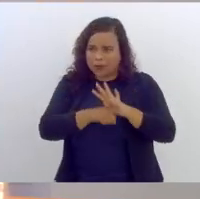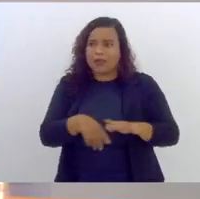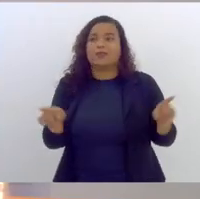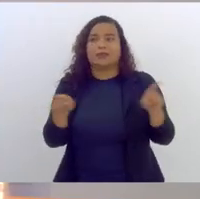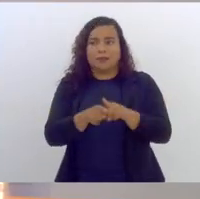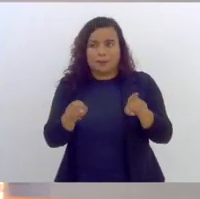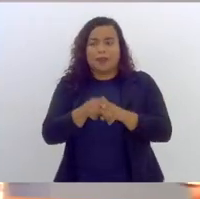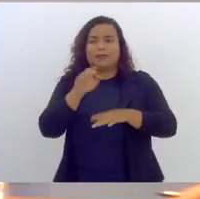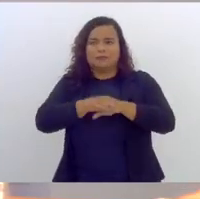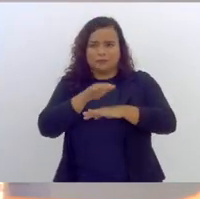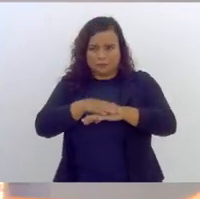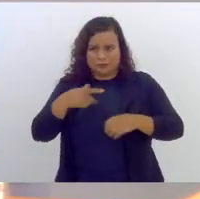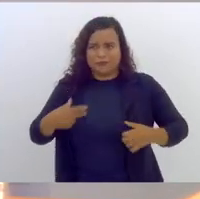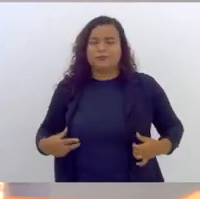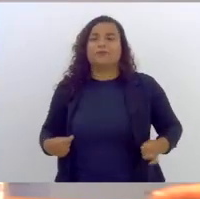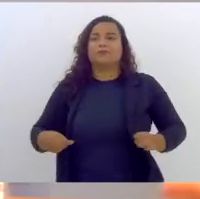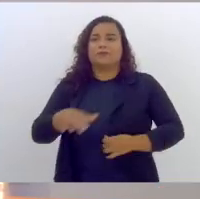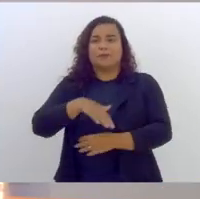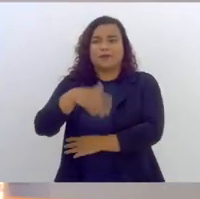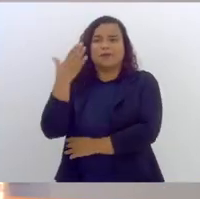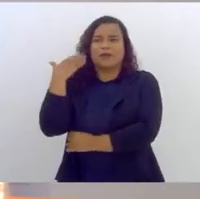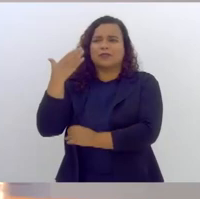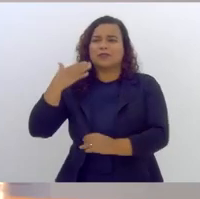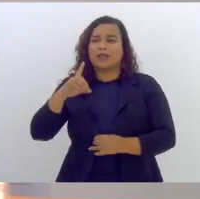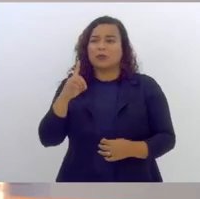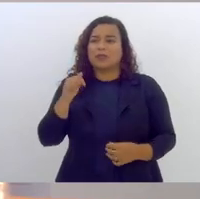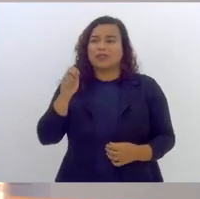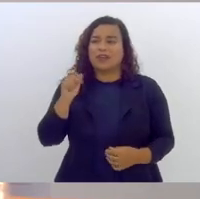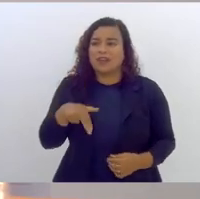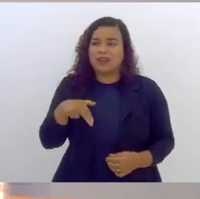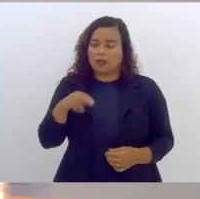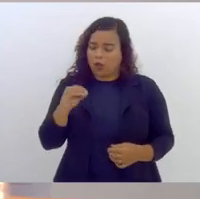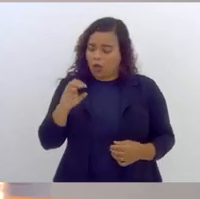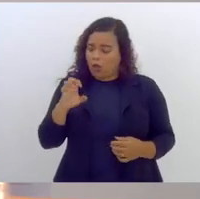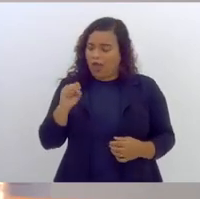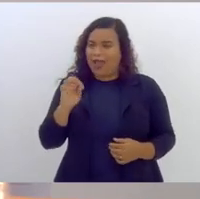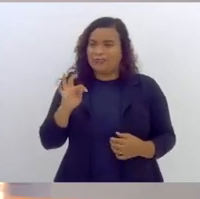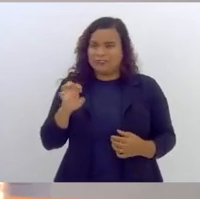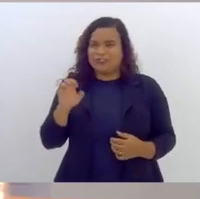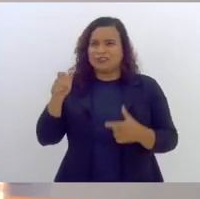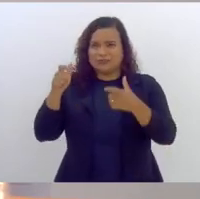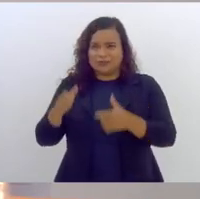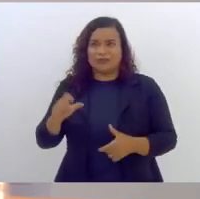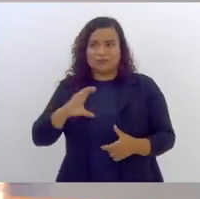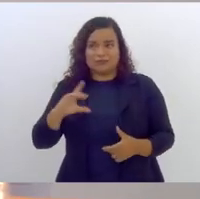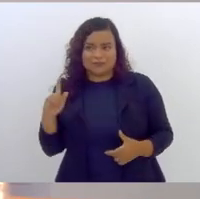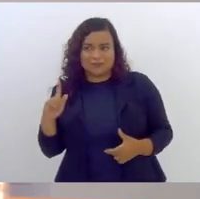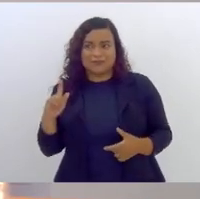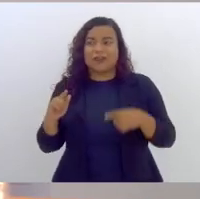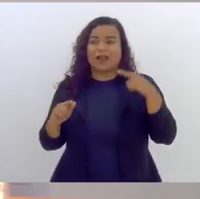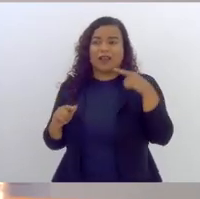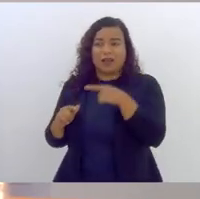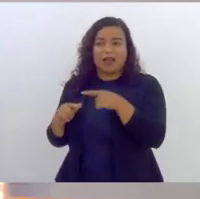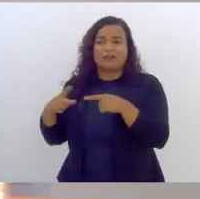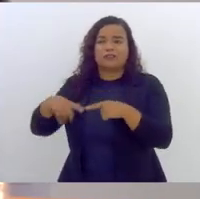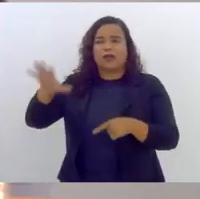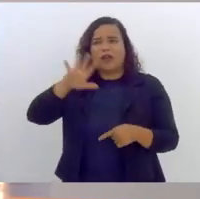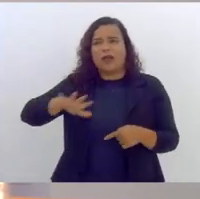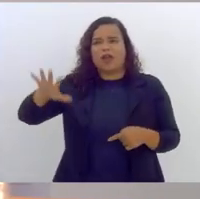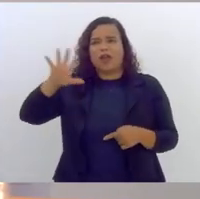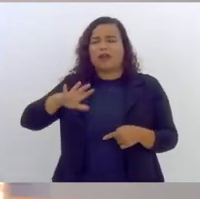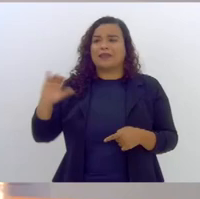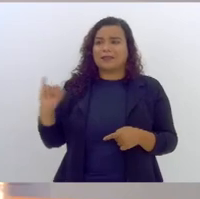uma área Na época eu estava na da Oeste que ficava ali em Campo Grande e Adriana Oeste tinha uma área que cobria de